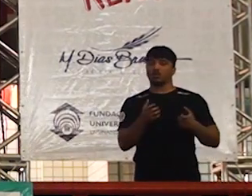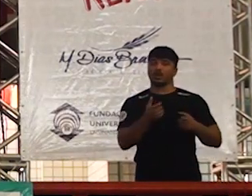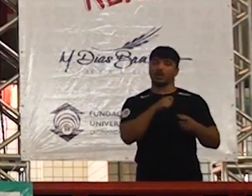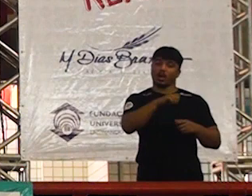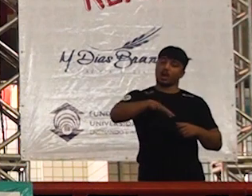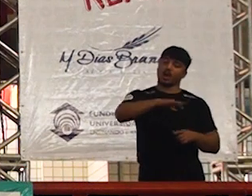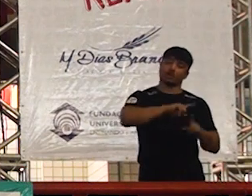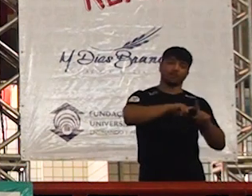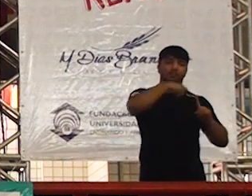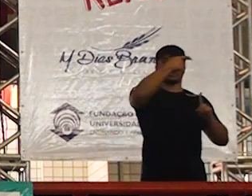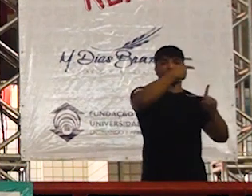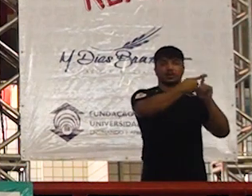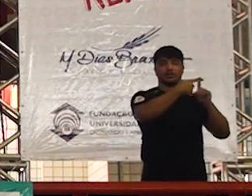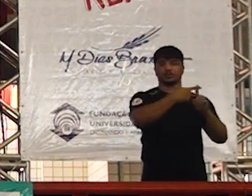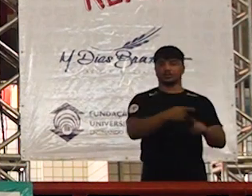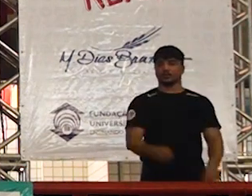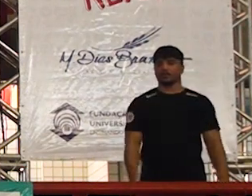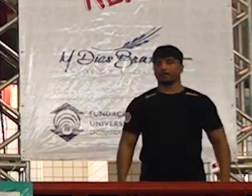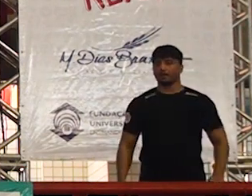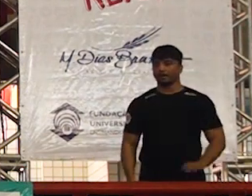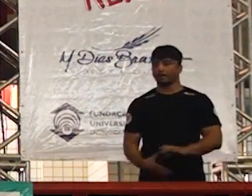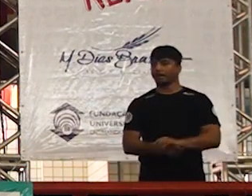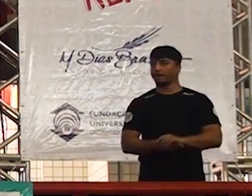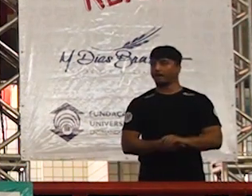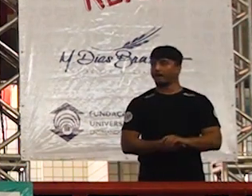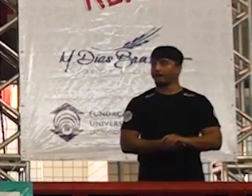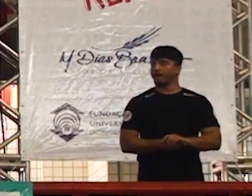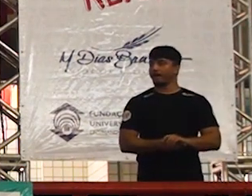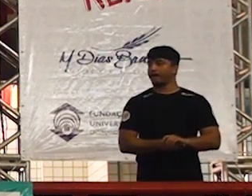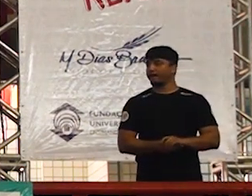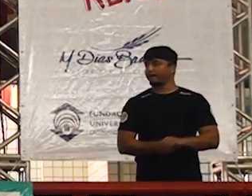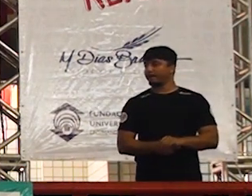mais de uma área. Tá?